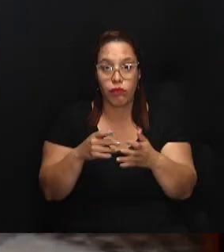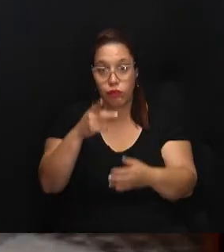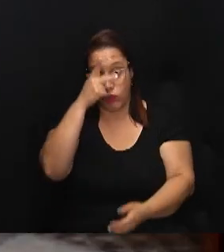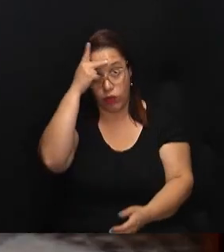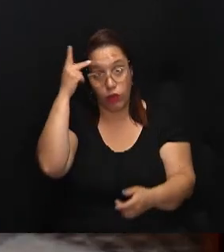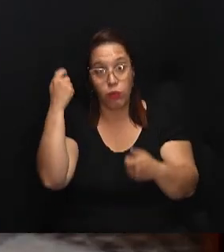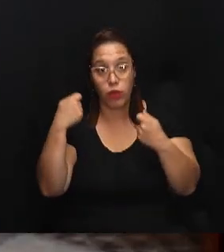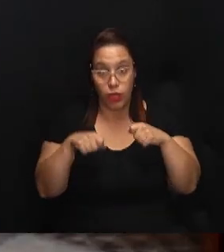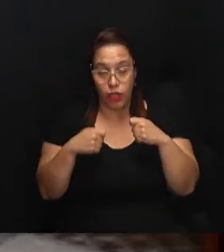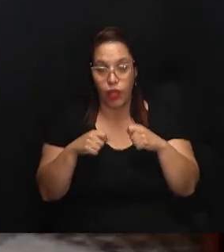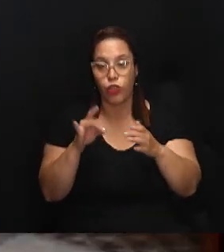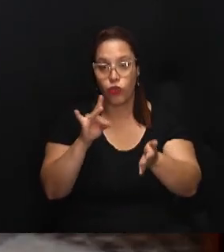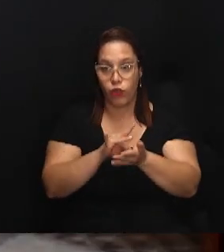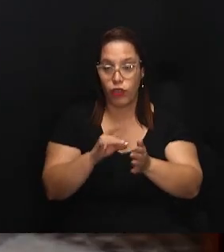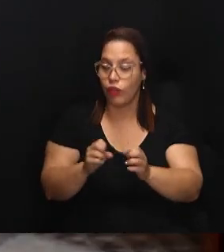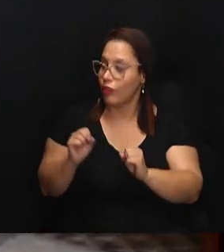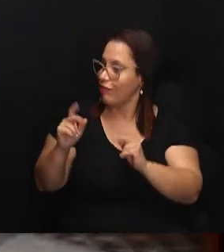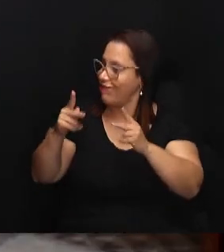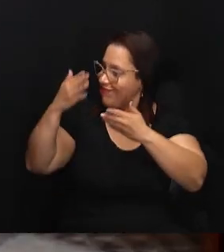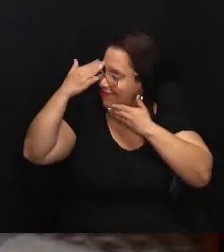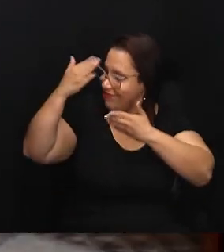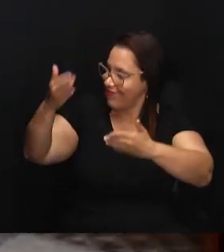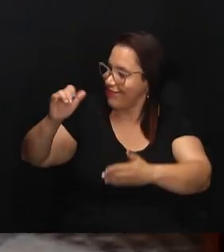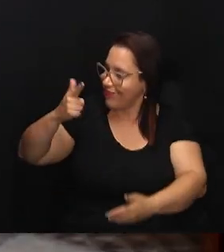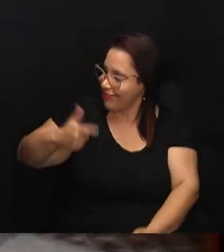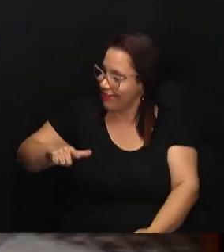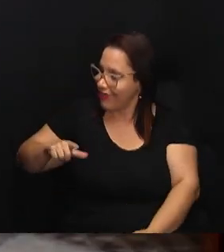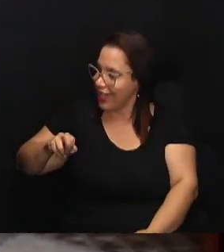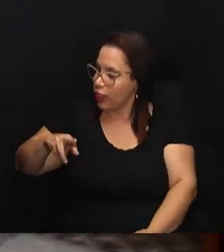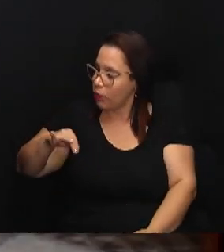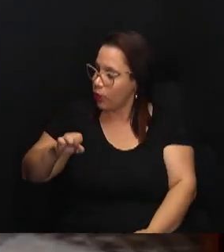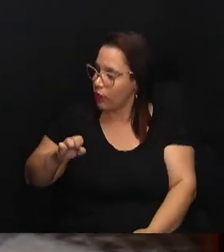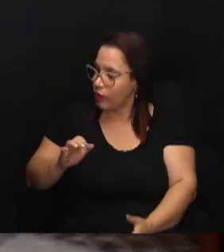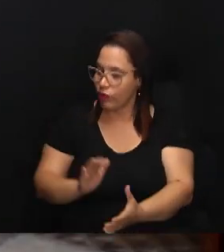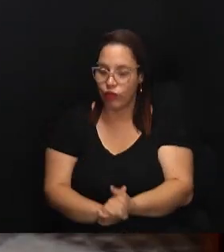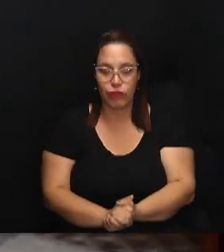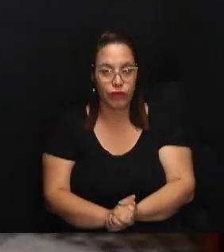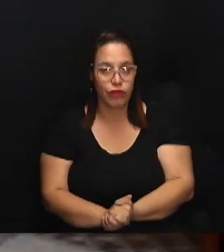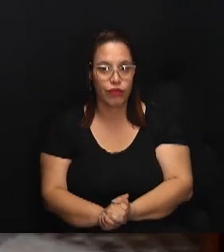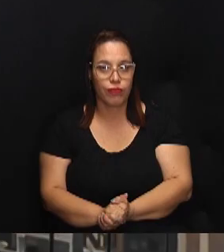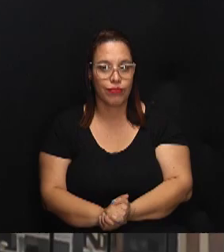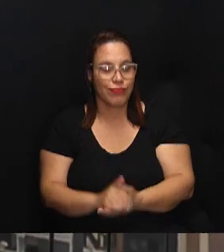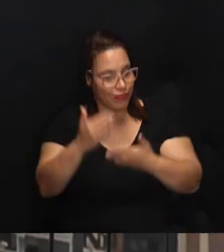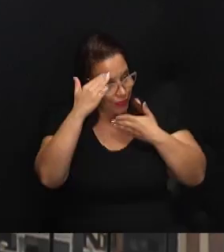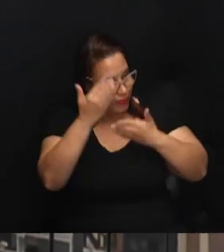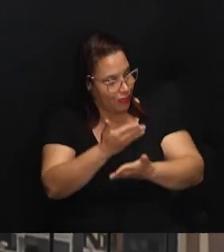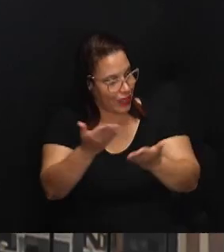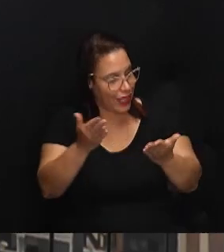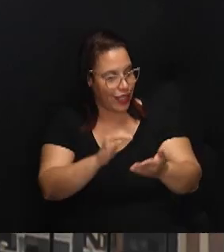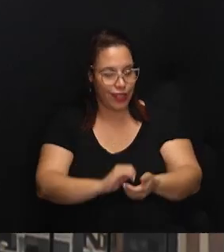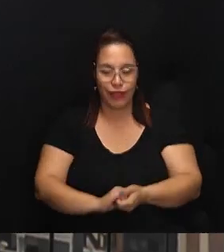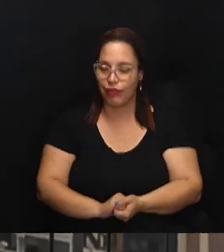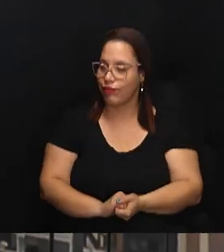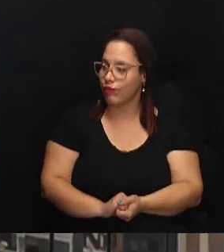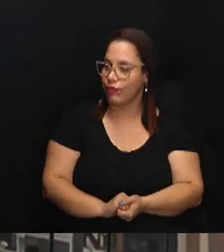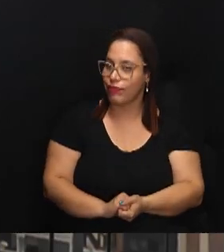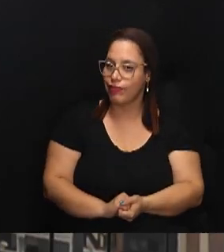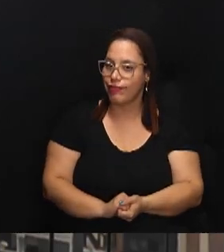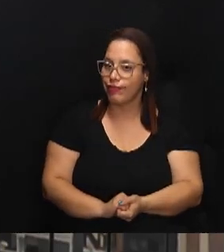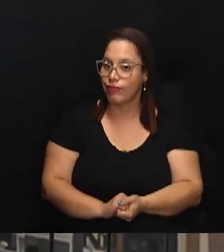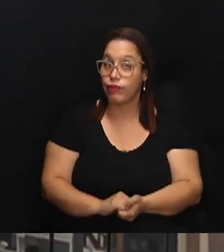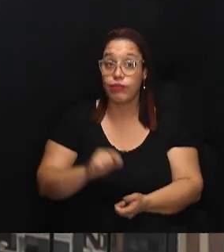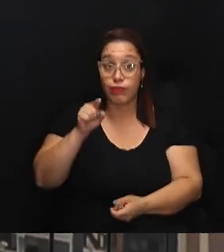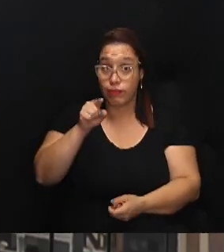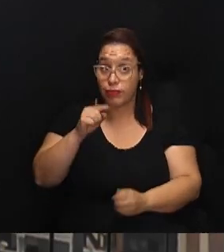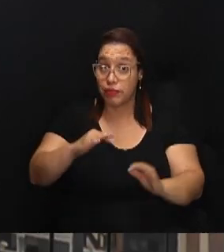com o que as pessoas precisarem, assim. Feito, muito obrigada mais uma vez, Simone. Obrigada a